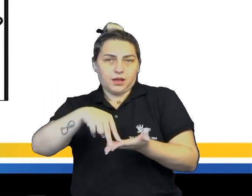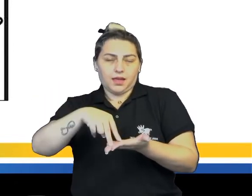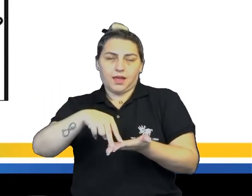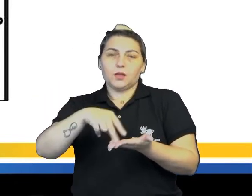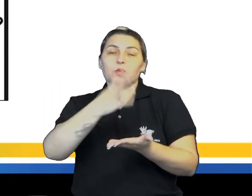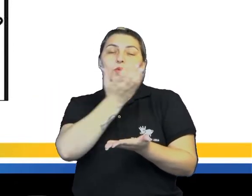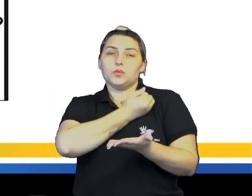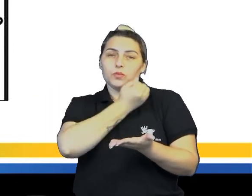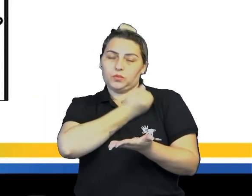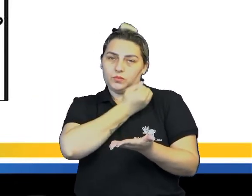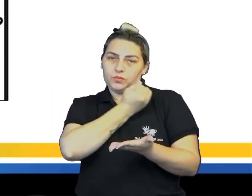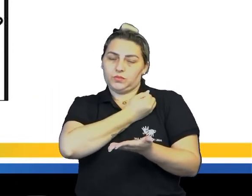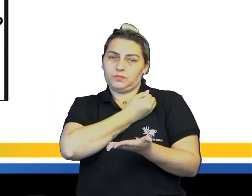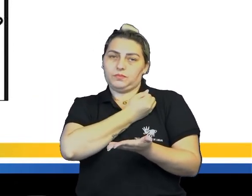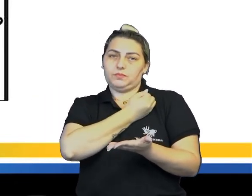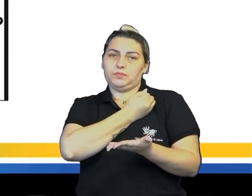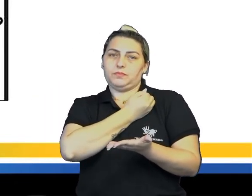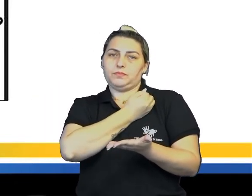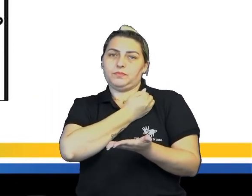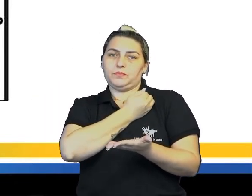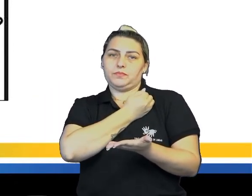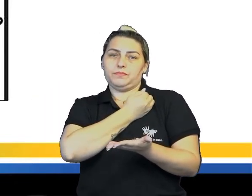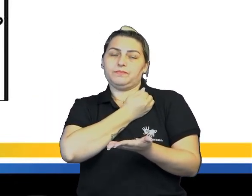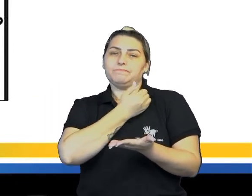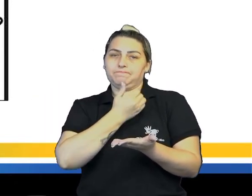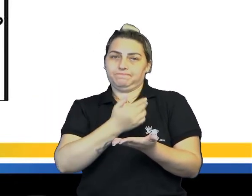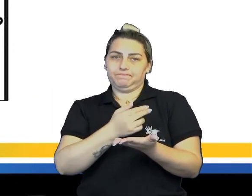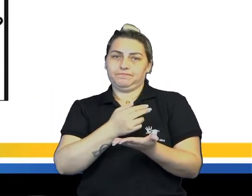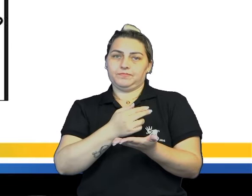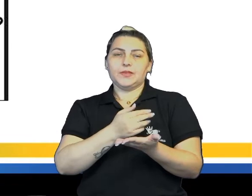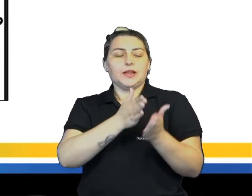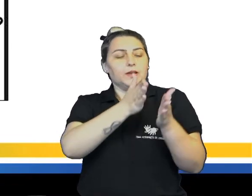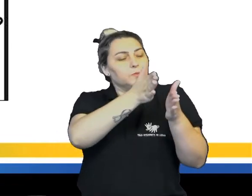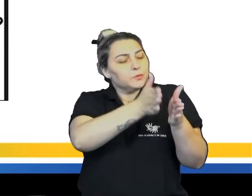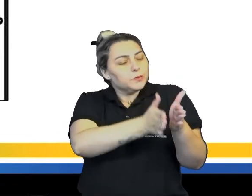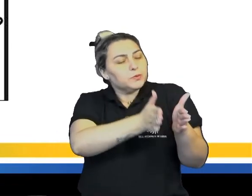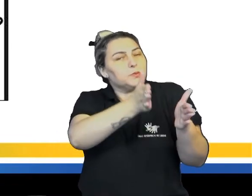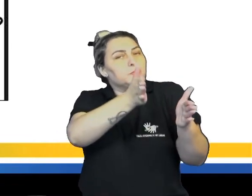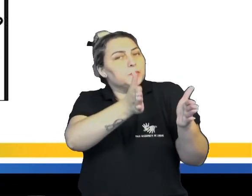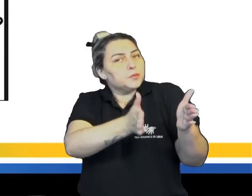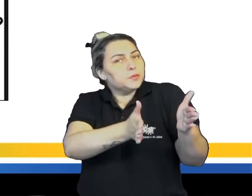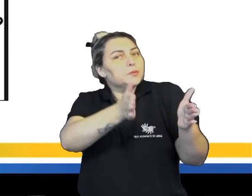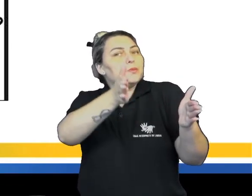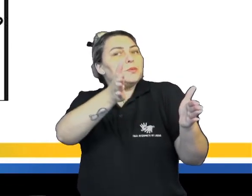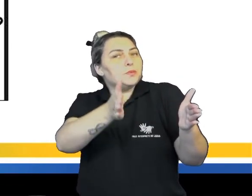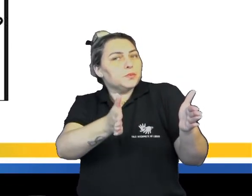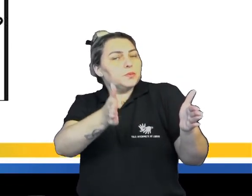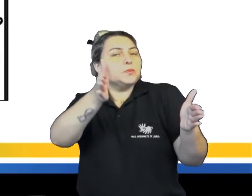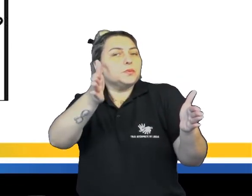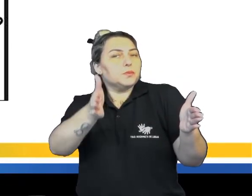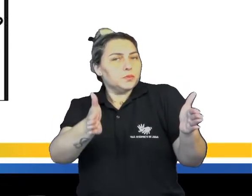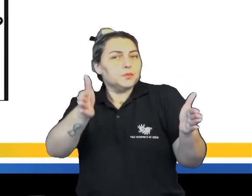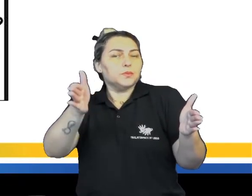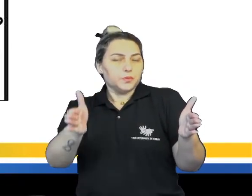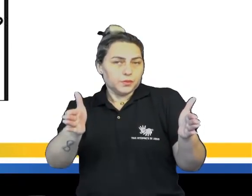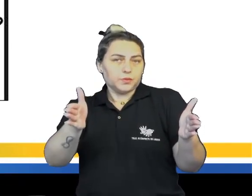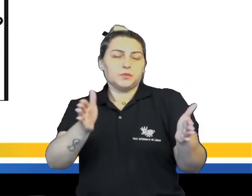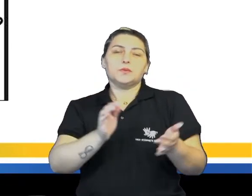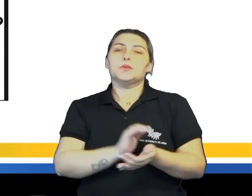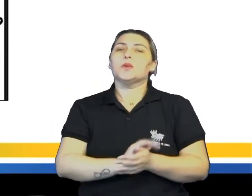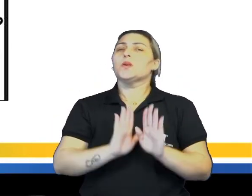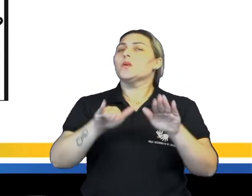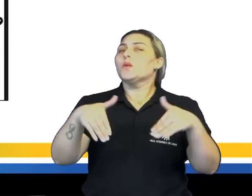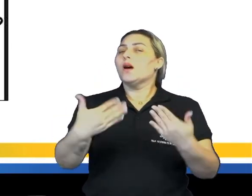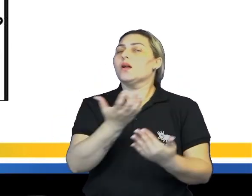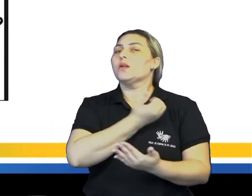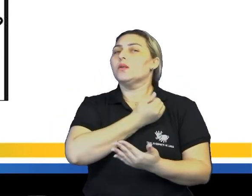numerais. Sem saltar numerais. Ou seja, ele foi um consecutivo ao outro. Quais